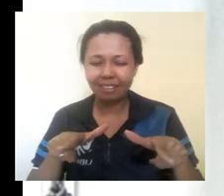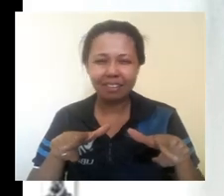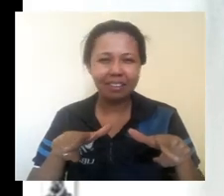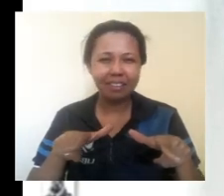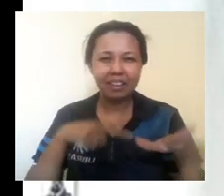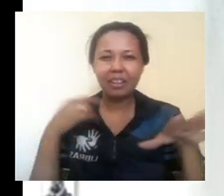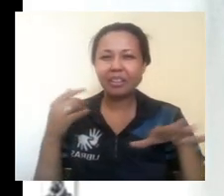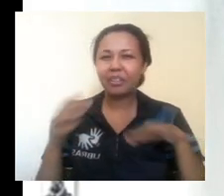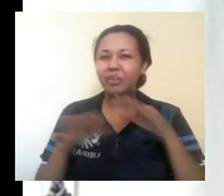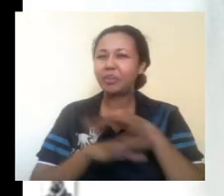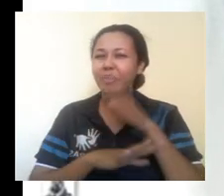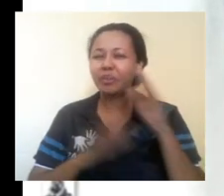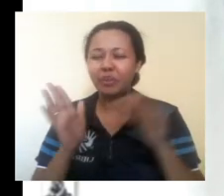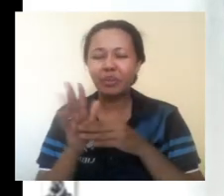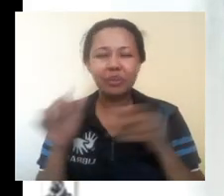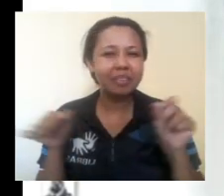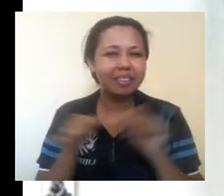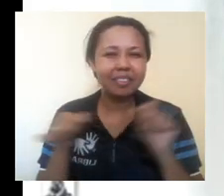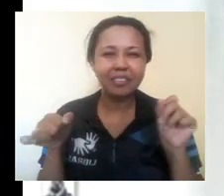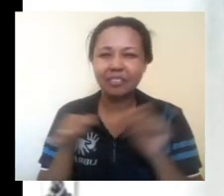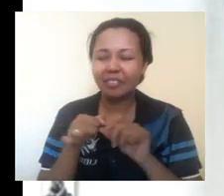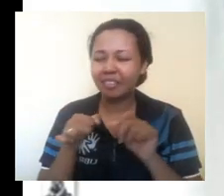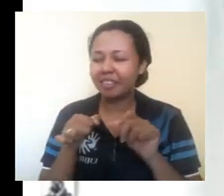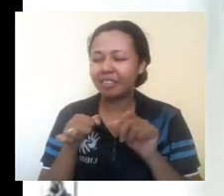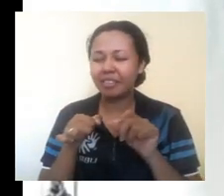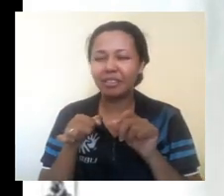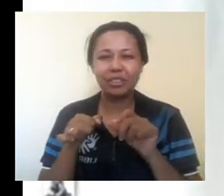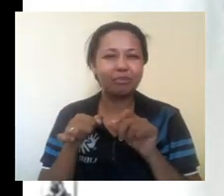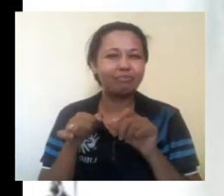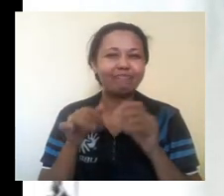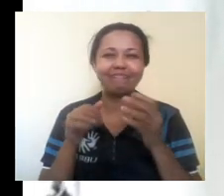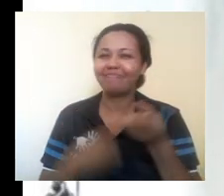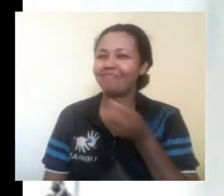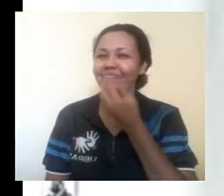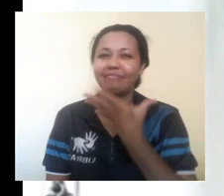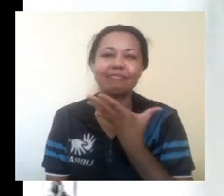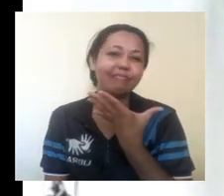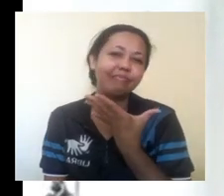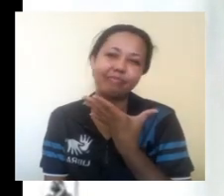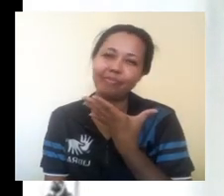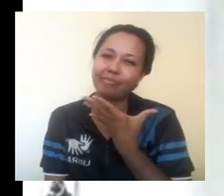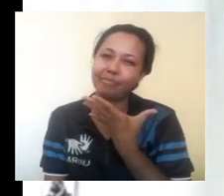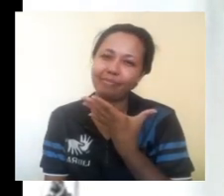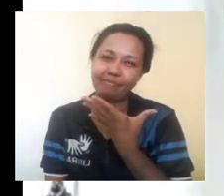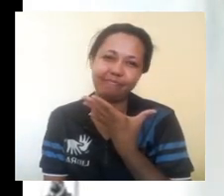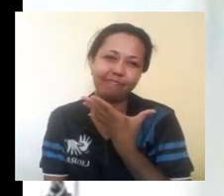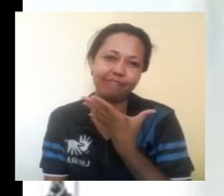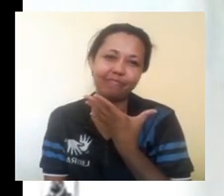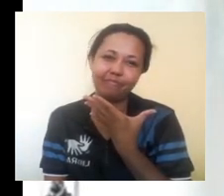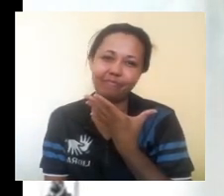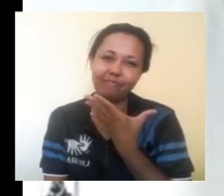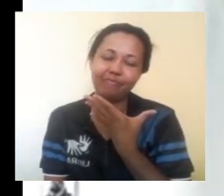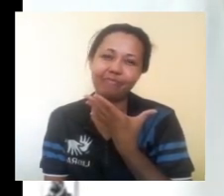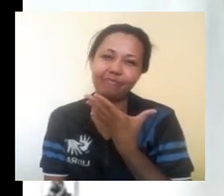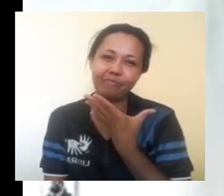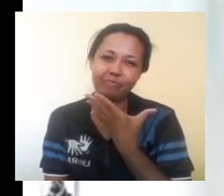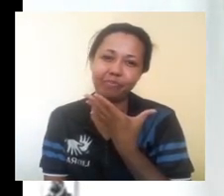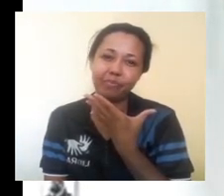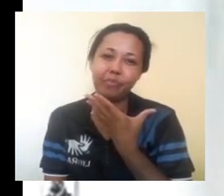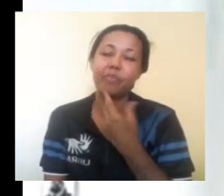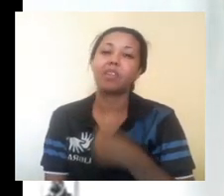para a felicidade, para a plenitude, nada disso. Eu estou te oferecendo aqui a palavra de Deus. E estou te dando prova com